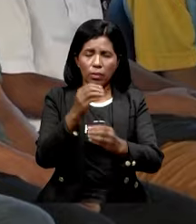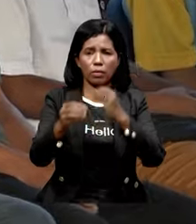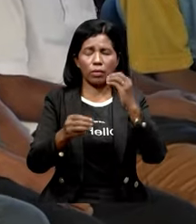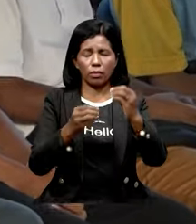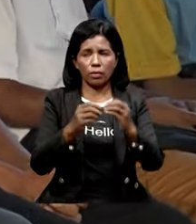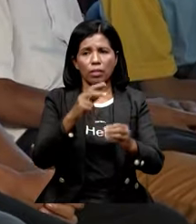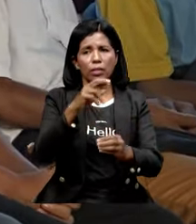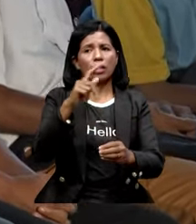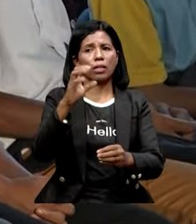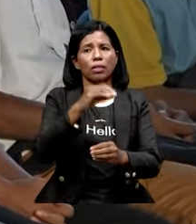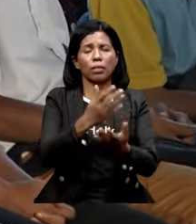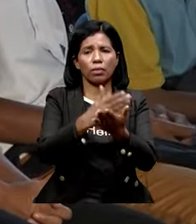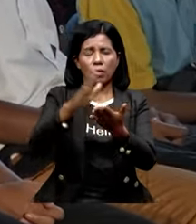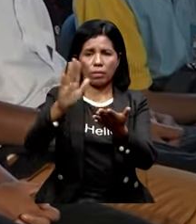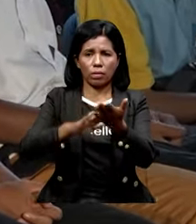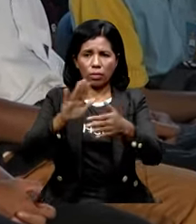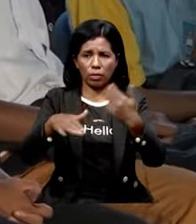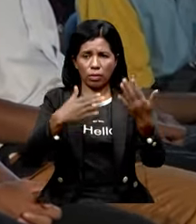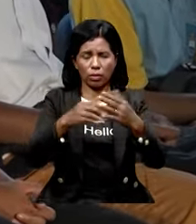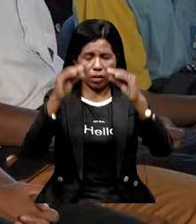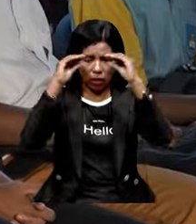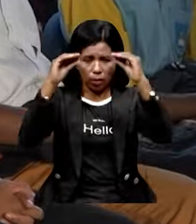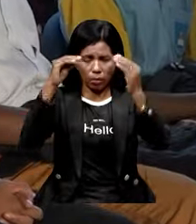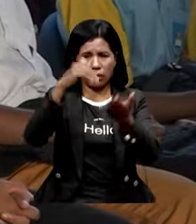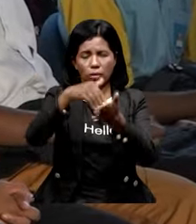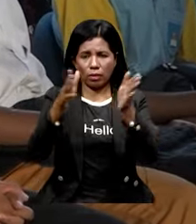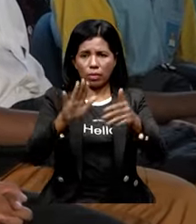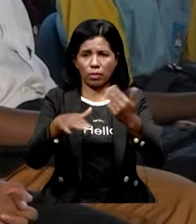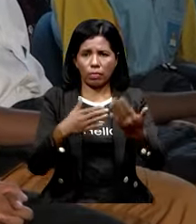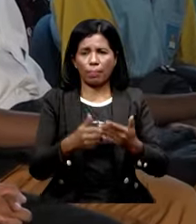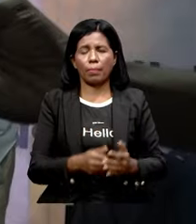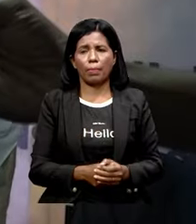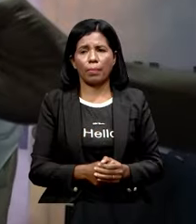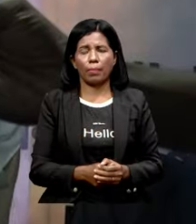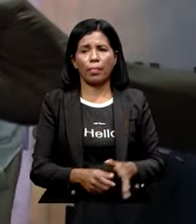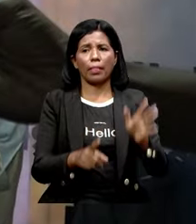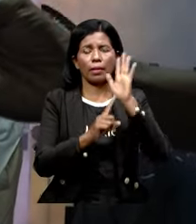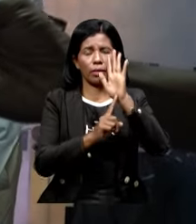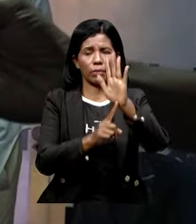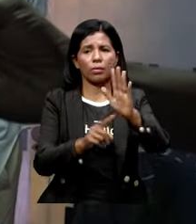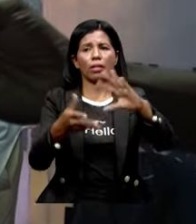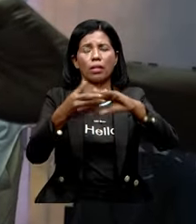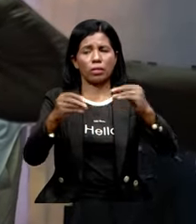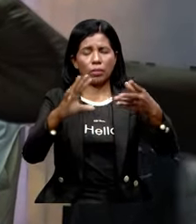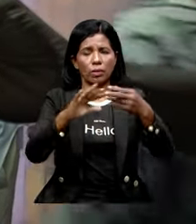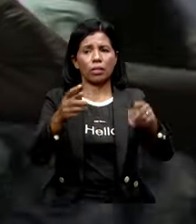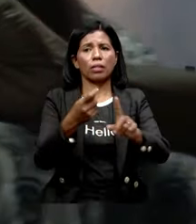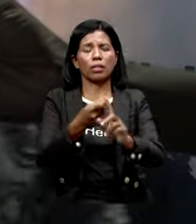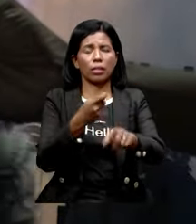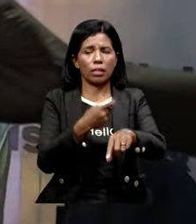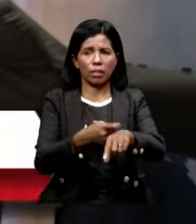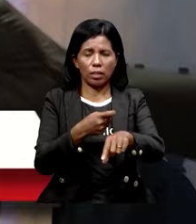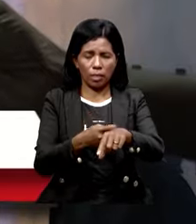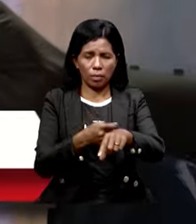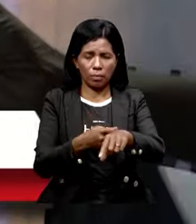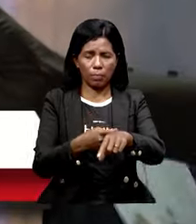Cunha Santana, né? Onde faz a escola Sira a tornar um estudante Sira. Hatutan história do si tempo de existência